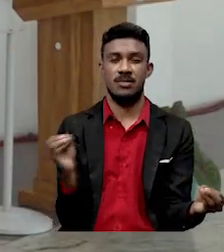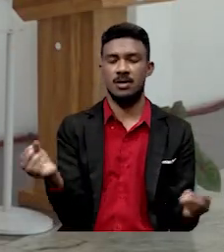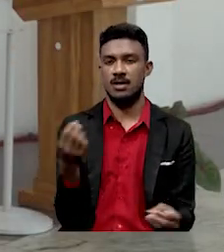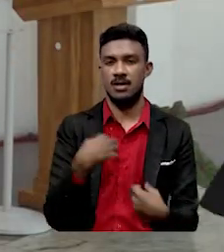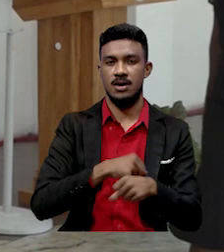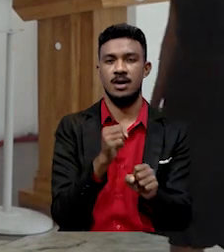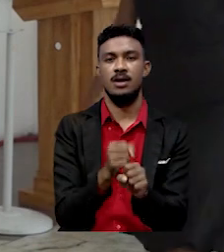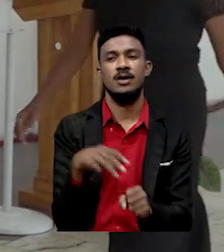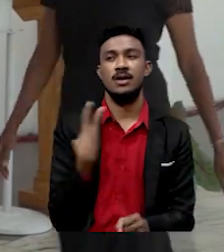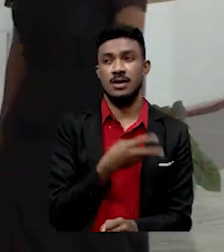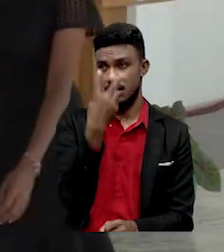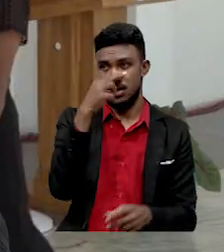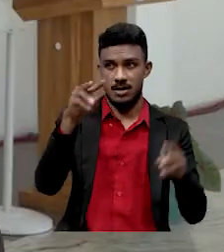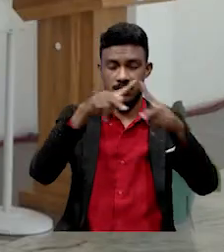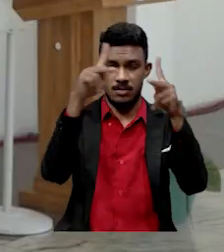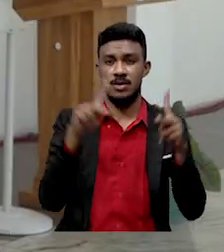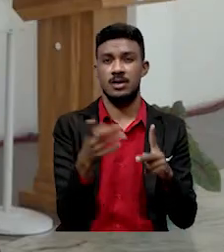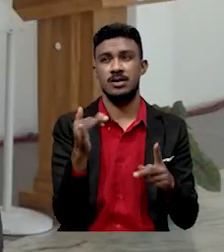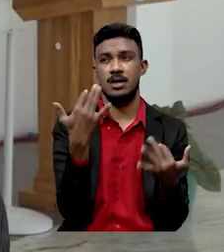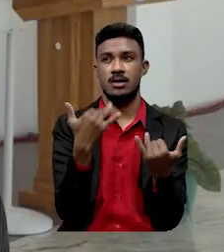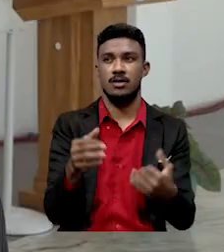Itare kompanya sira itare awar la bele.